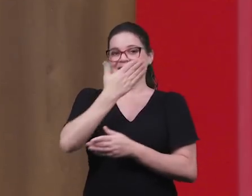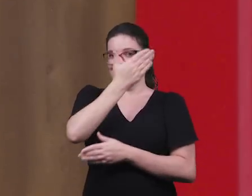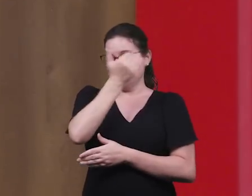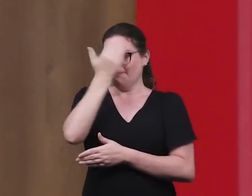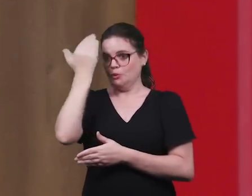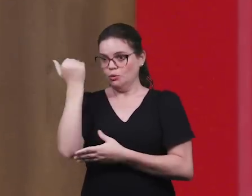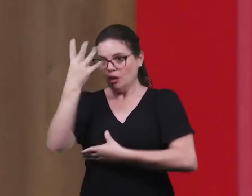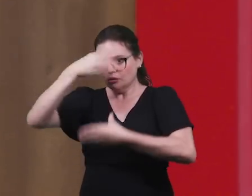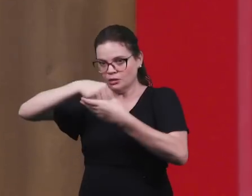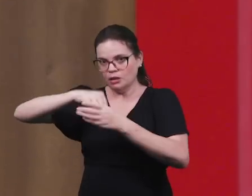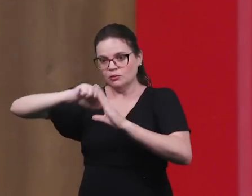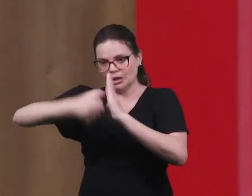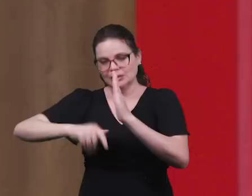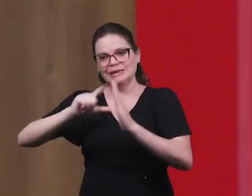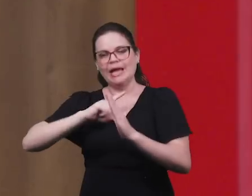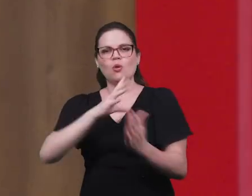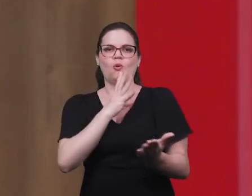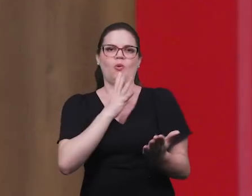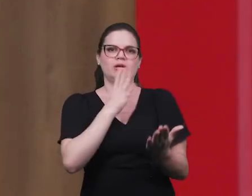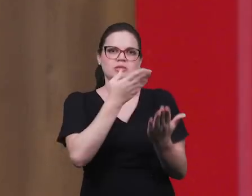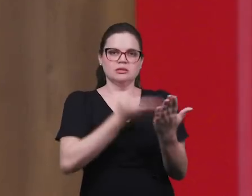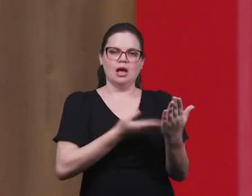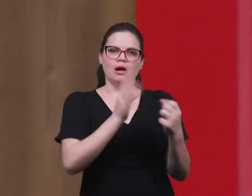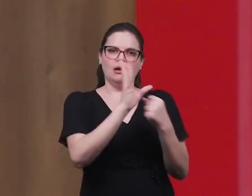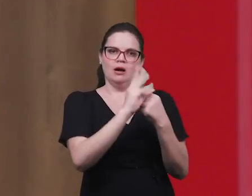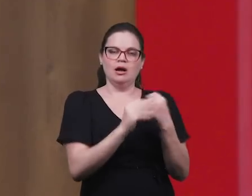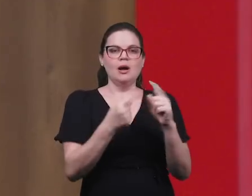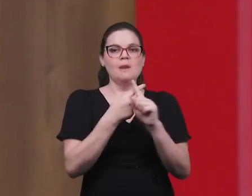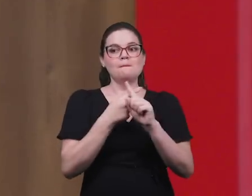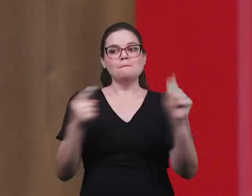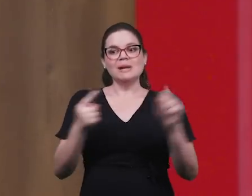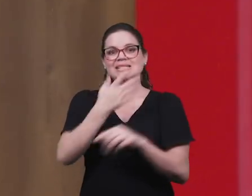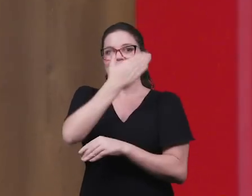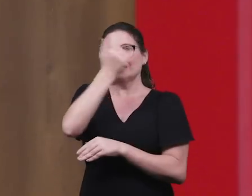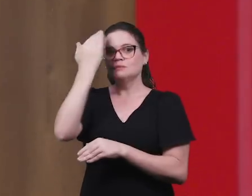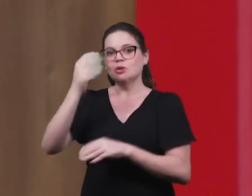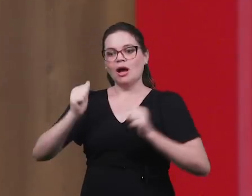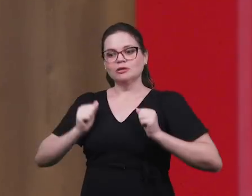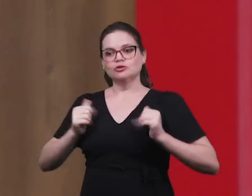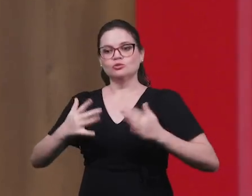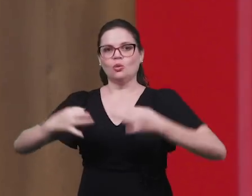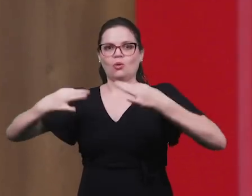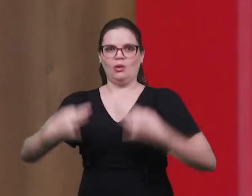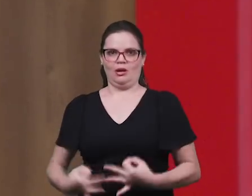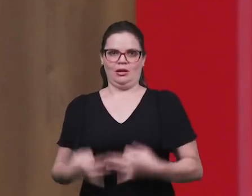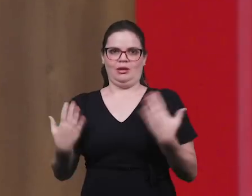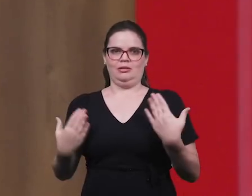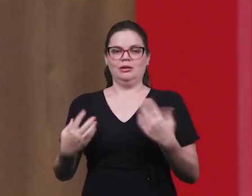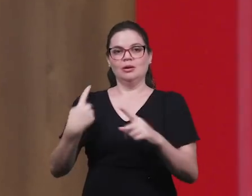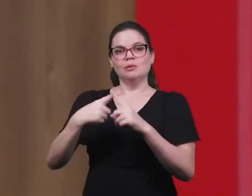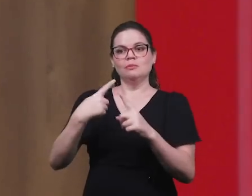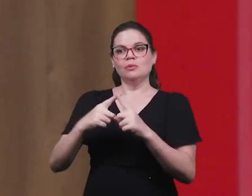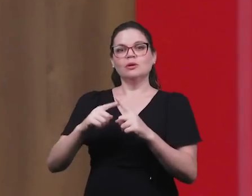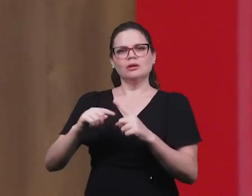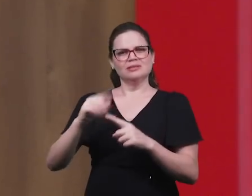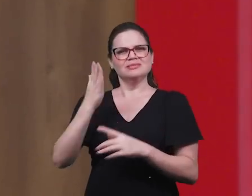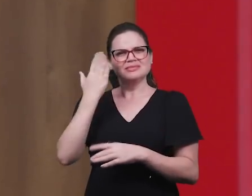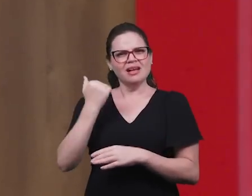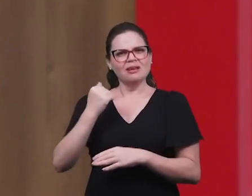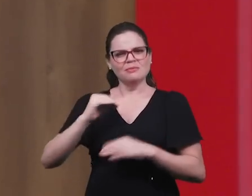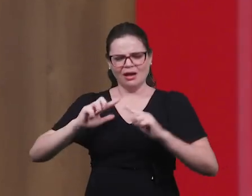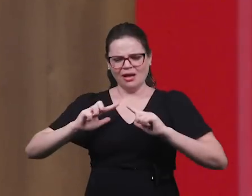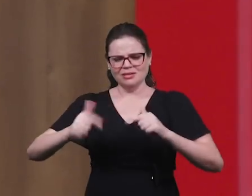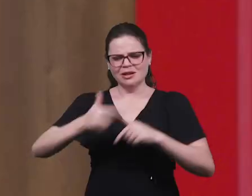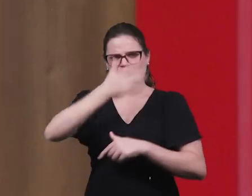dizer correta, nos dada pelo Espírito de Deus. Há até uma das operações do Espírito de Deus é